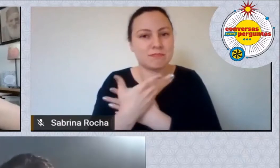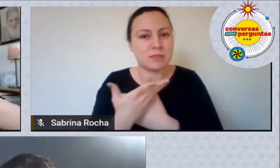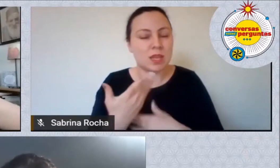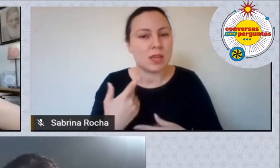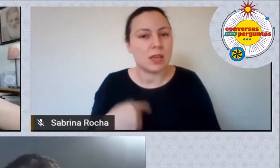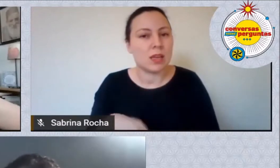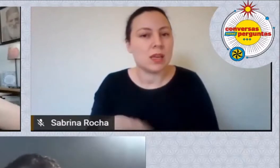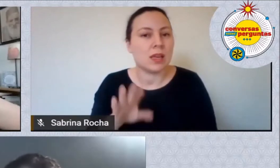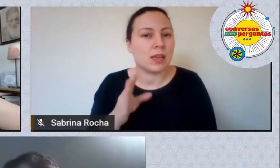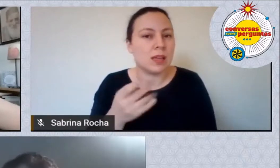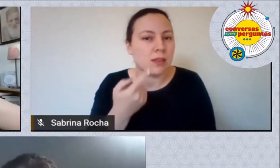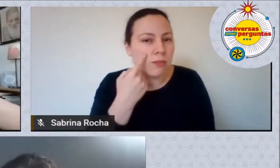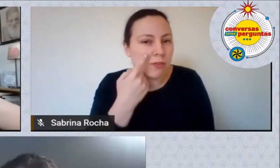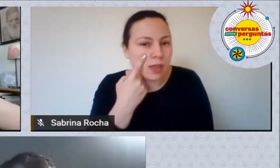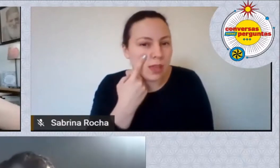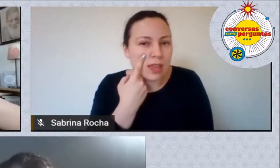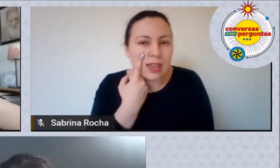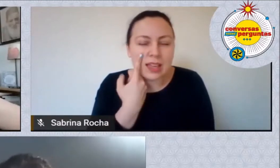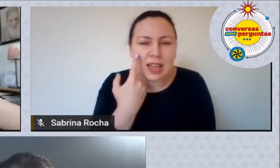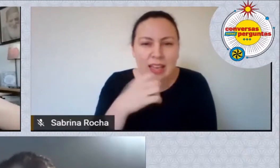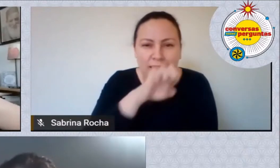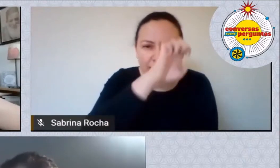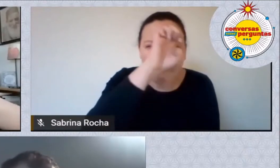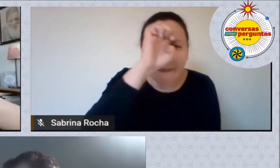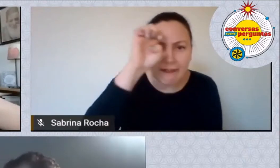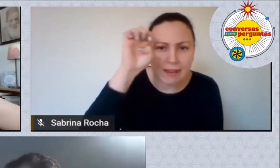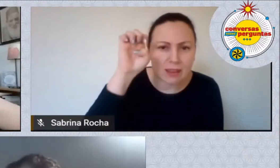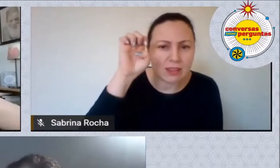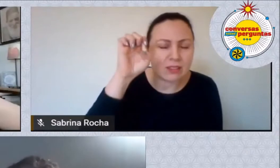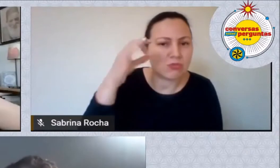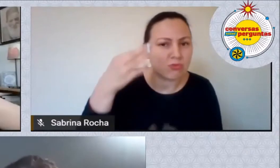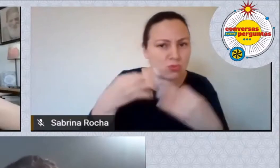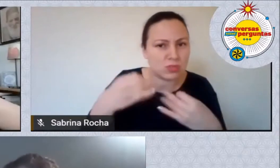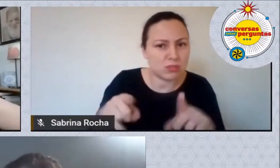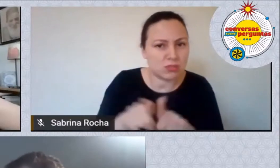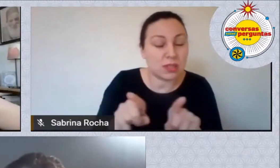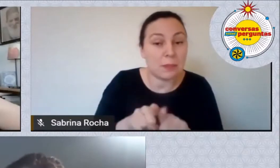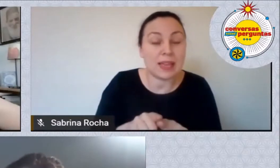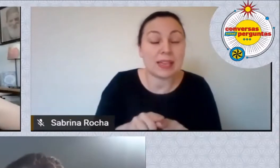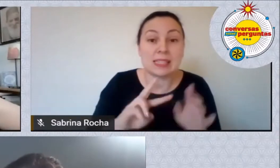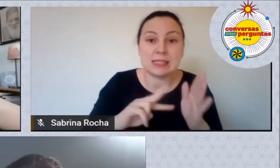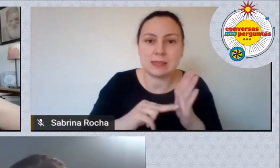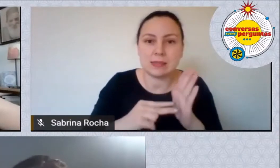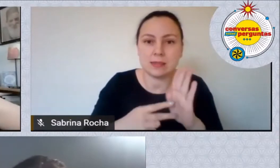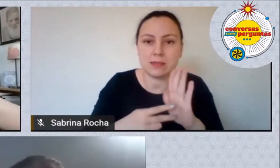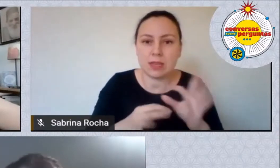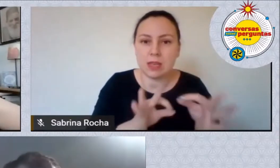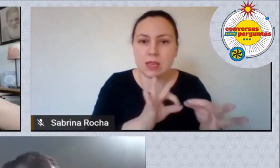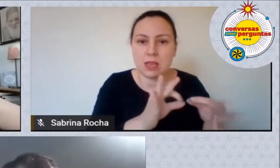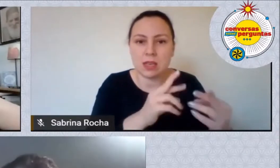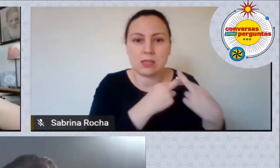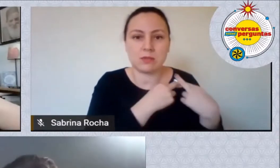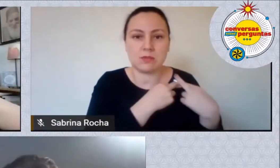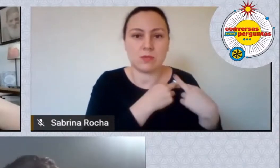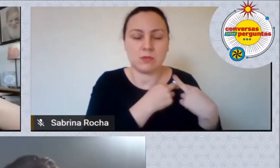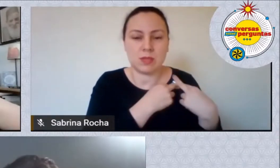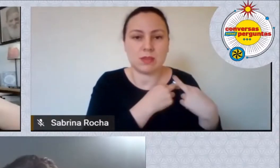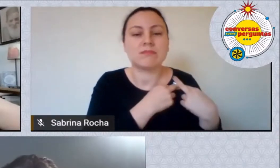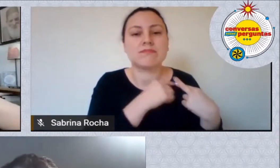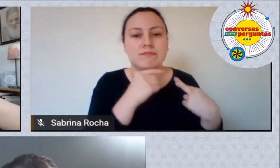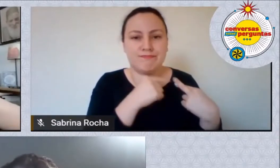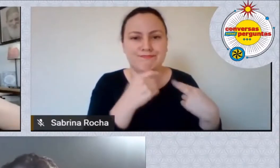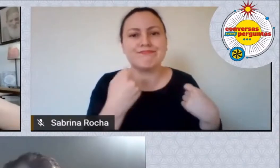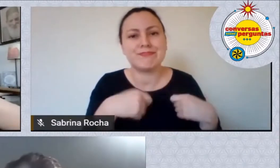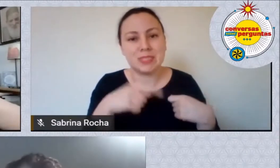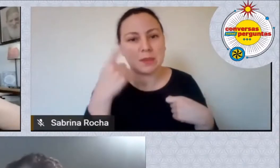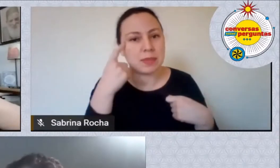essa palavra que é um pouco ética, um pouco jurídica, que é a noção de responsabilidade. Existe um terceiro termo, que